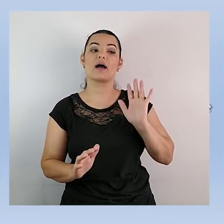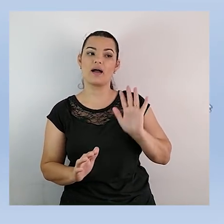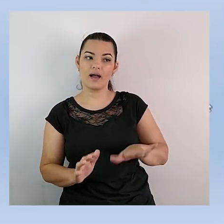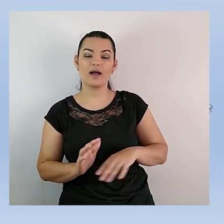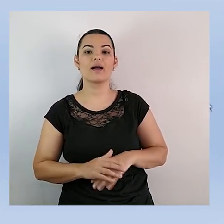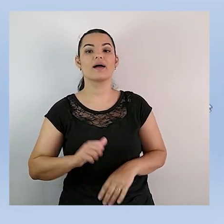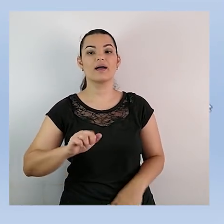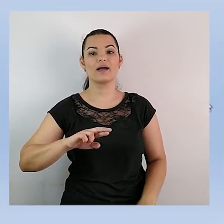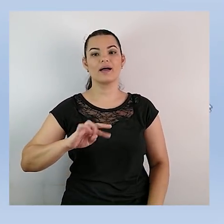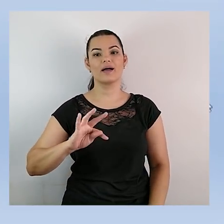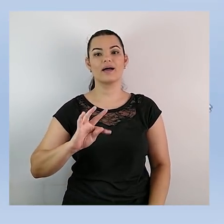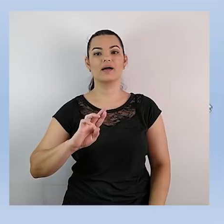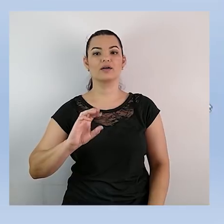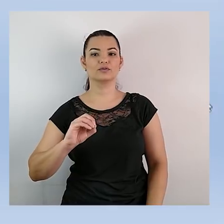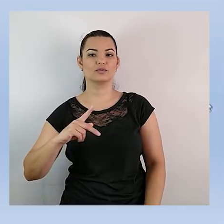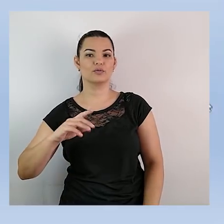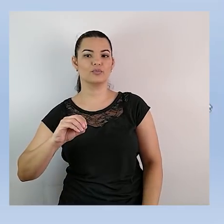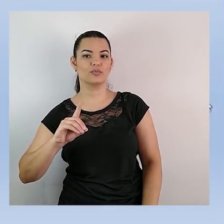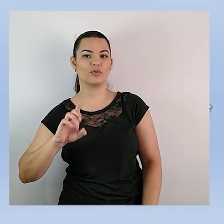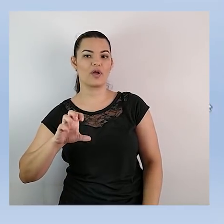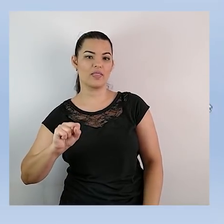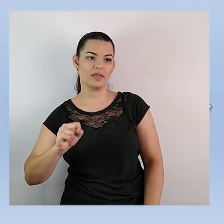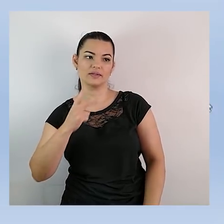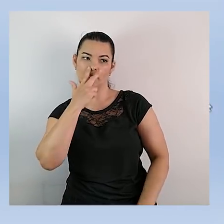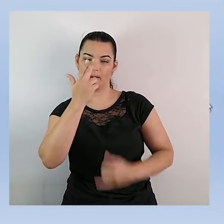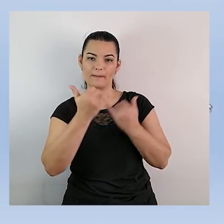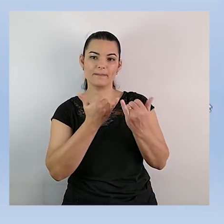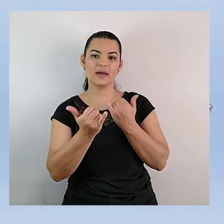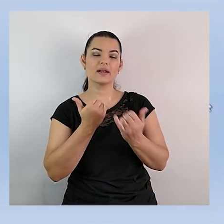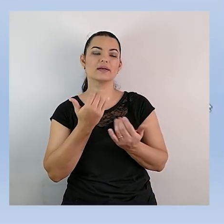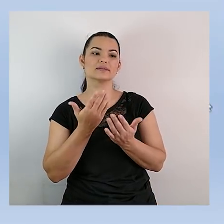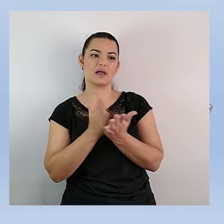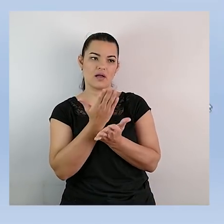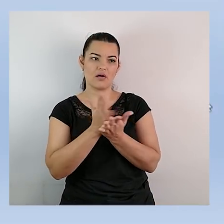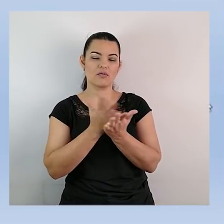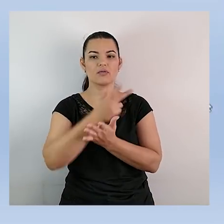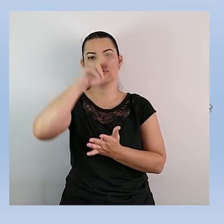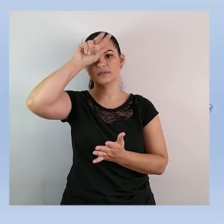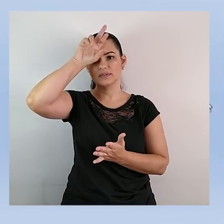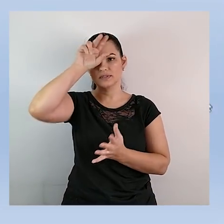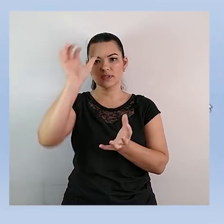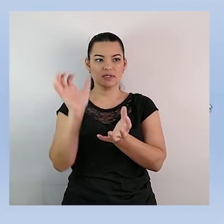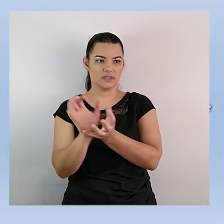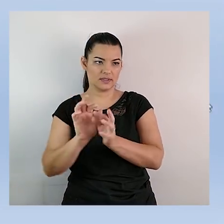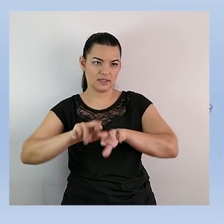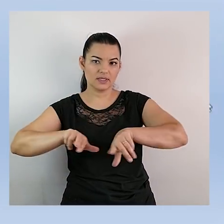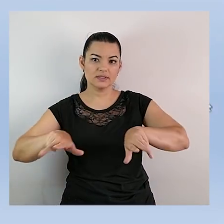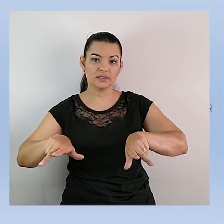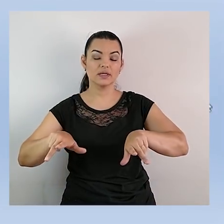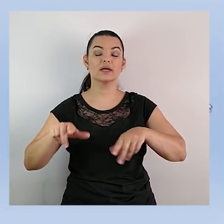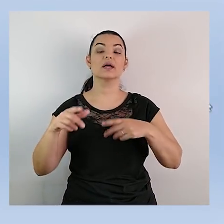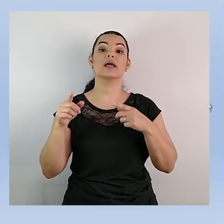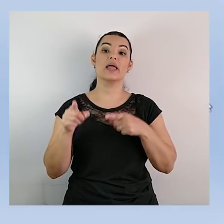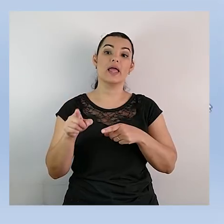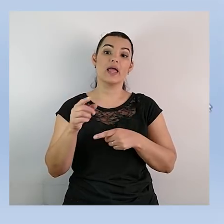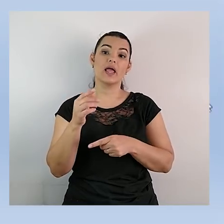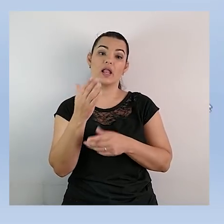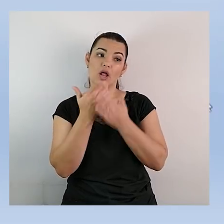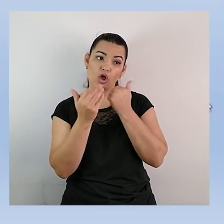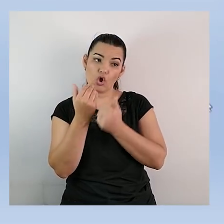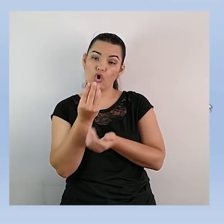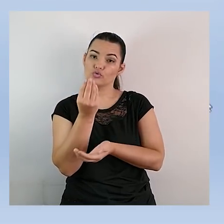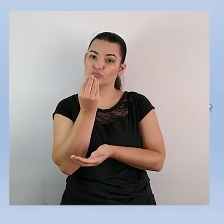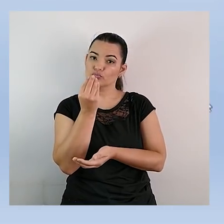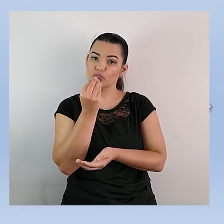outros artrópodes, né, eles se alimentam de sangue porque isso precisa acontecer para ele continuar o